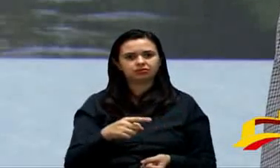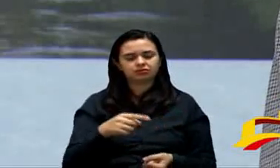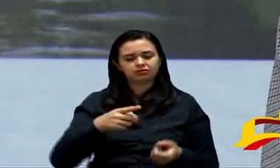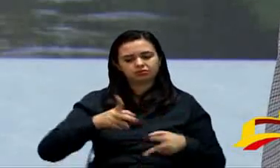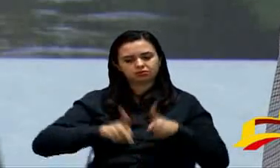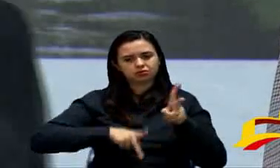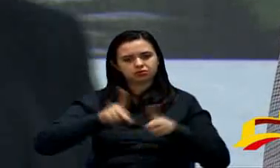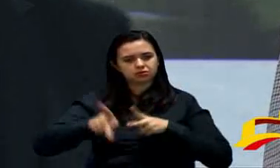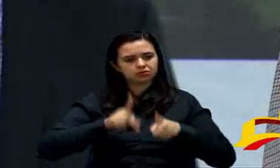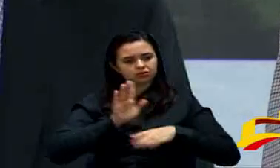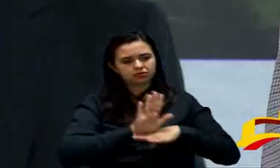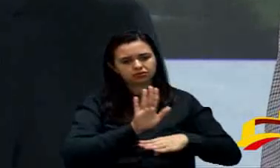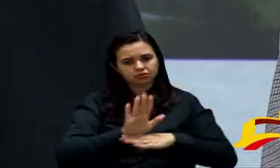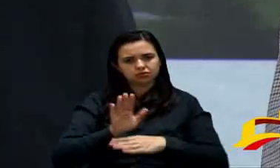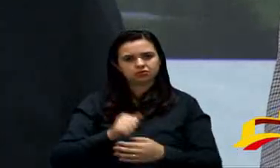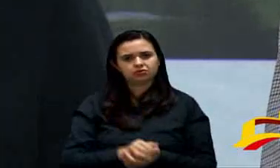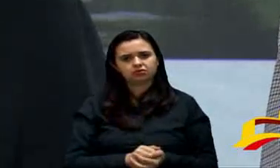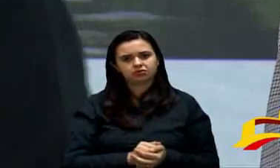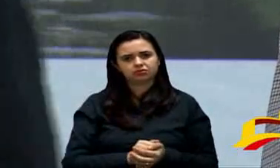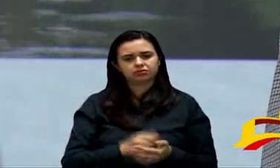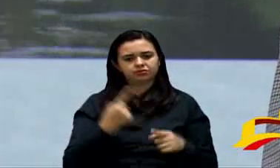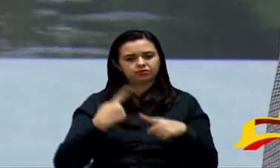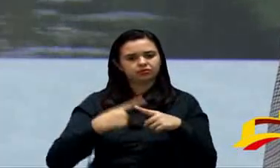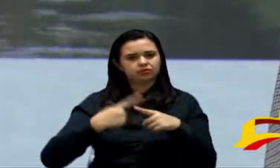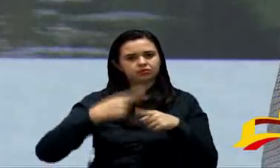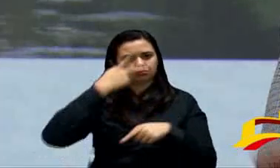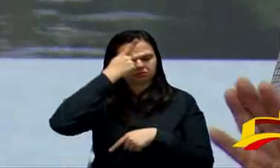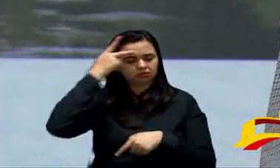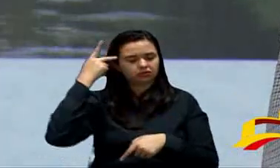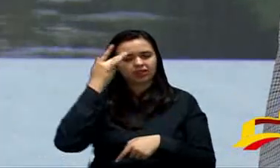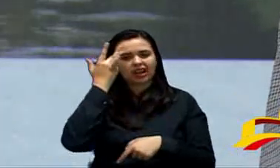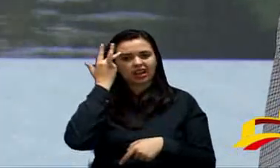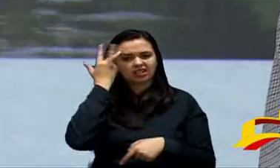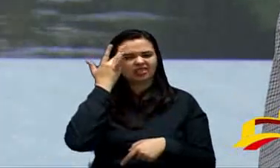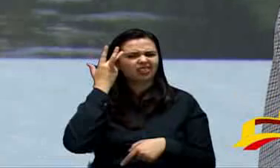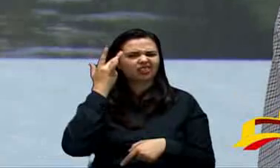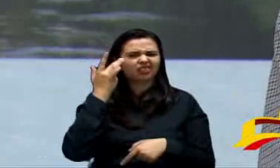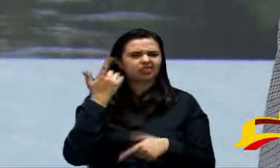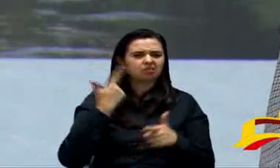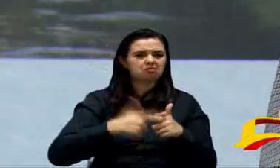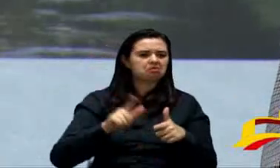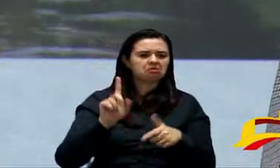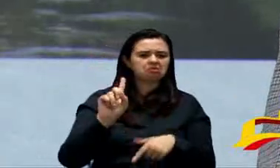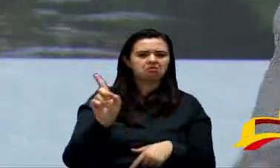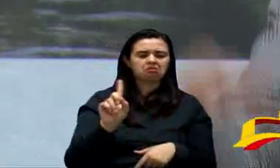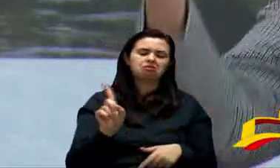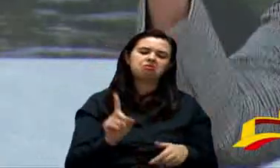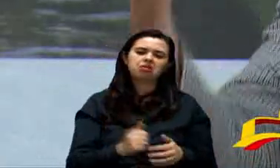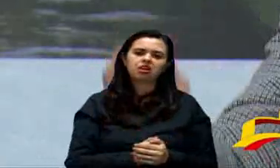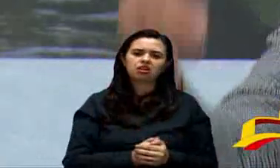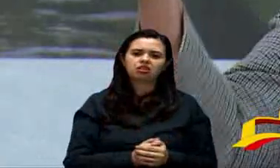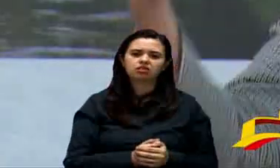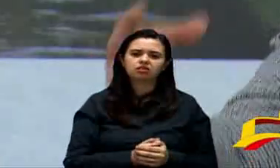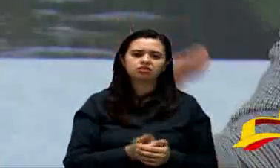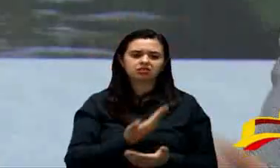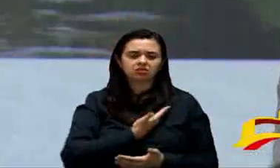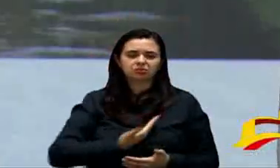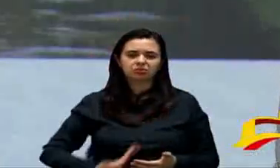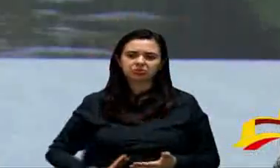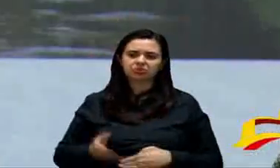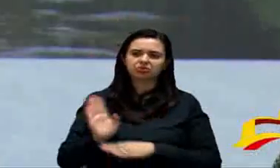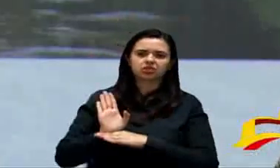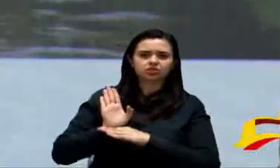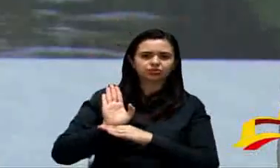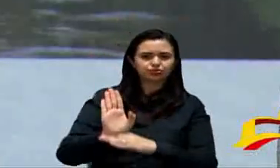descaso, com o negacionismo e com a dor decorrente das mortes provocadas pela incúria do governo federal, que não atendeu de